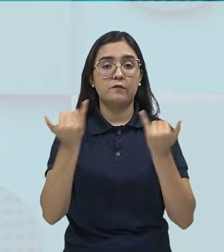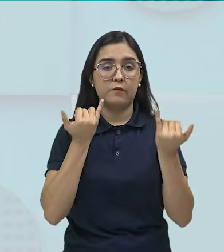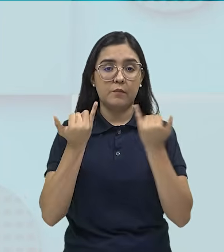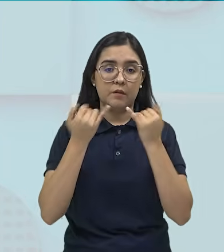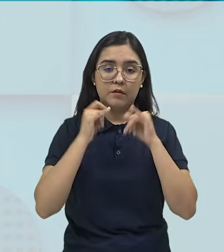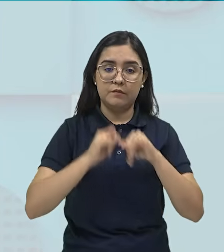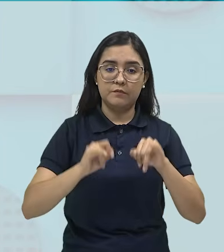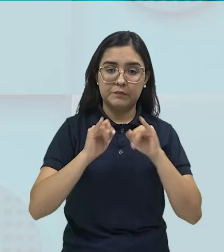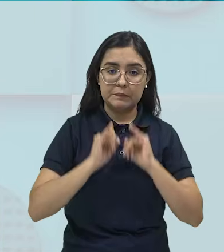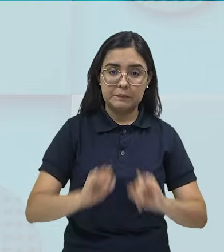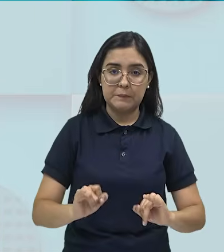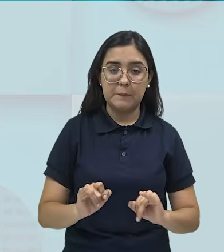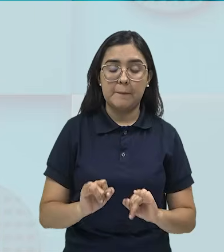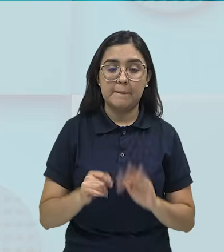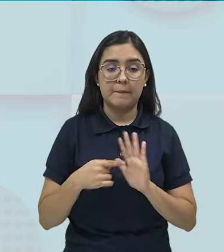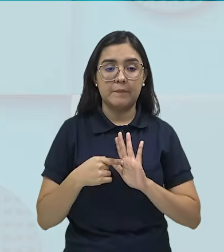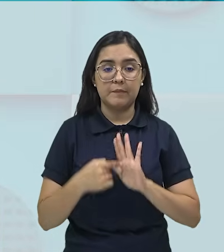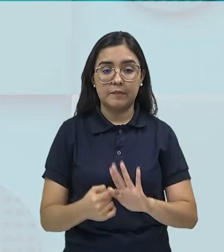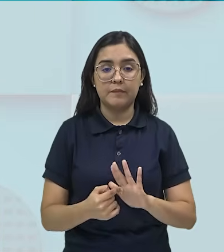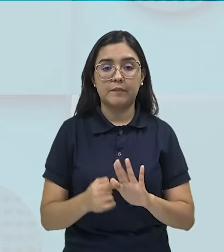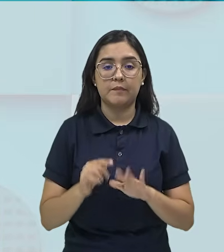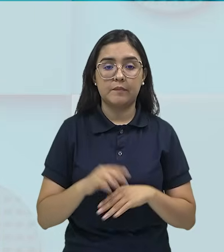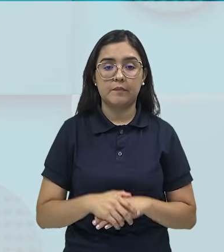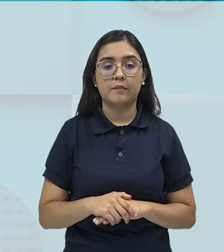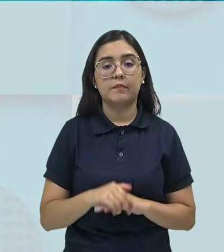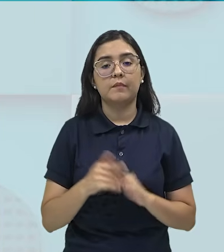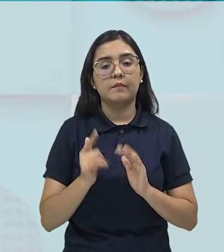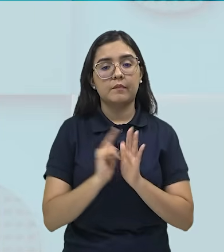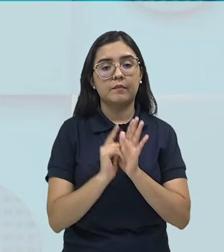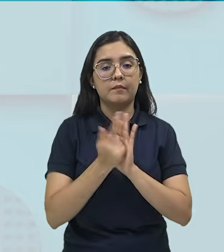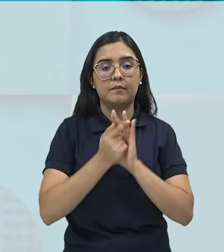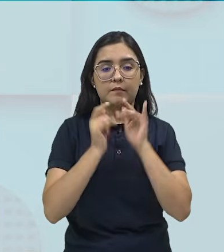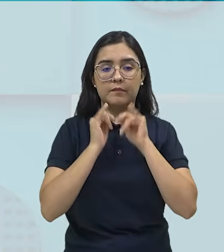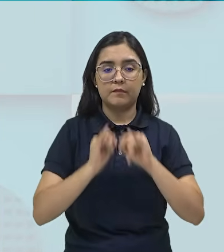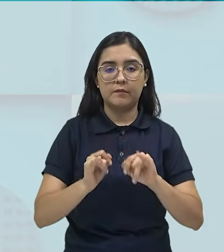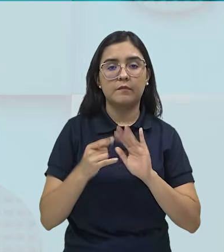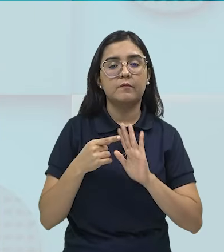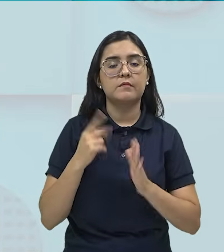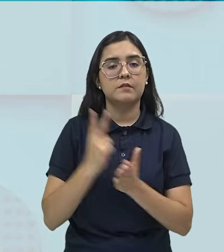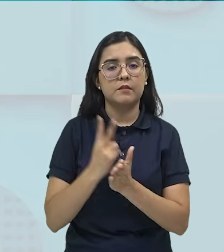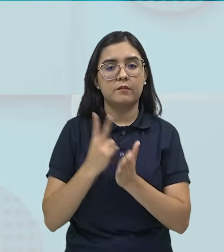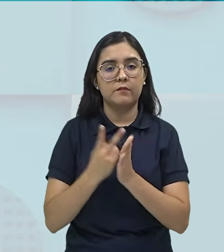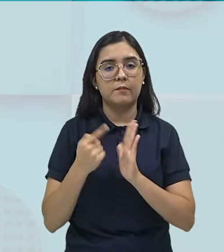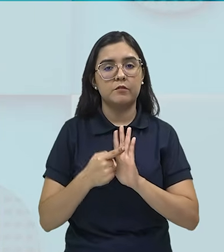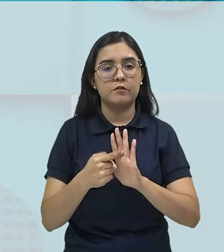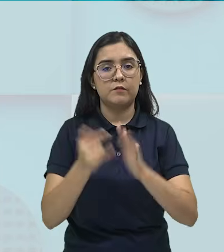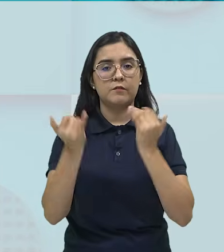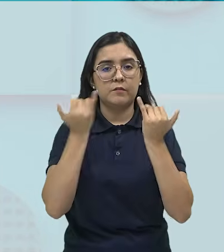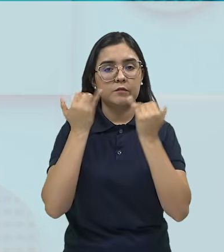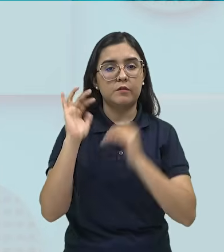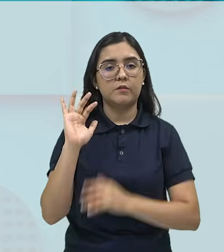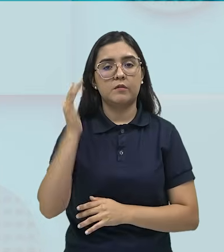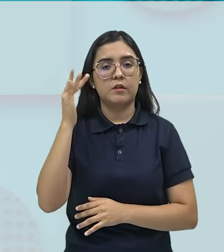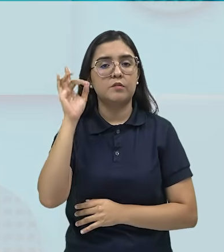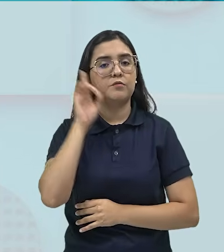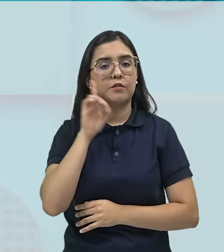né? Então, o gênero notícia vai estar sempre comunicando algo que ocorre no dia a dia. Então, tem uma certa